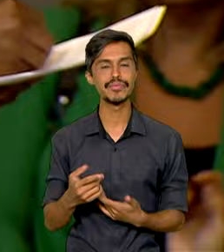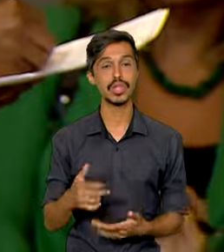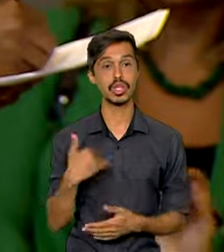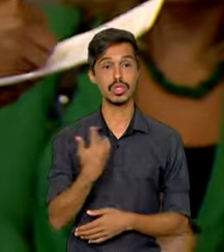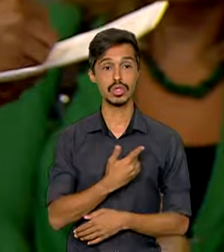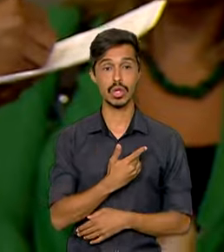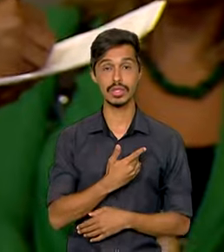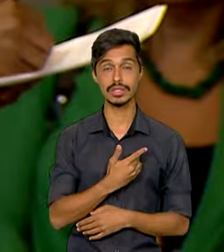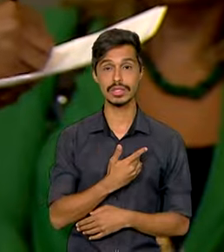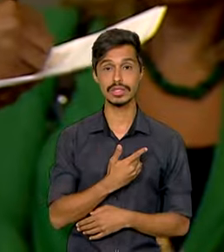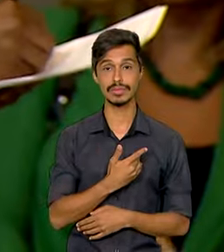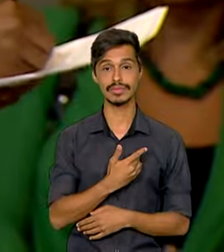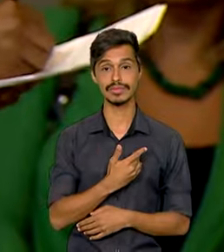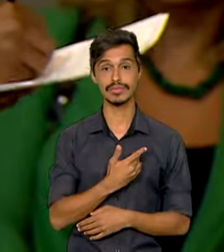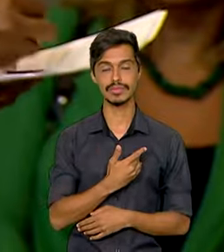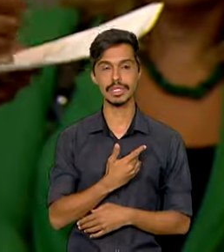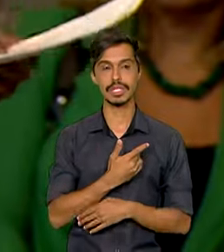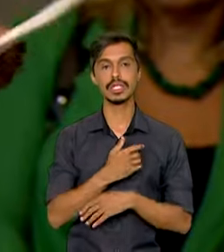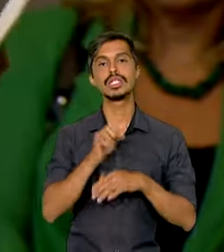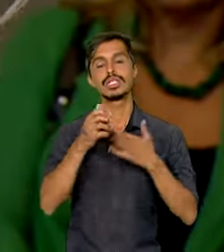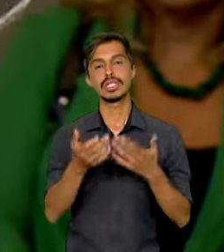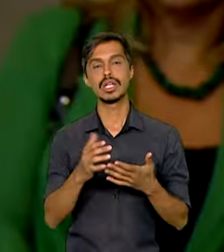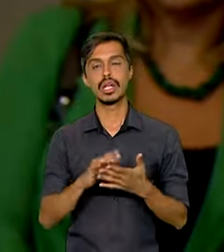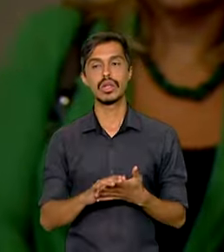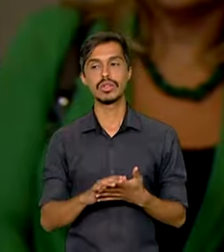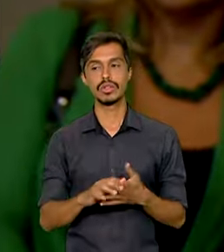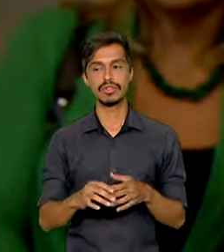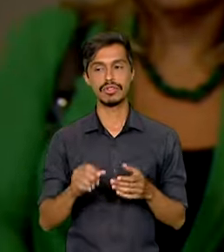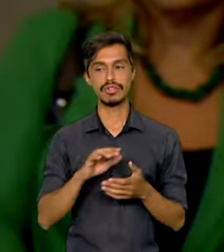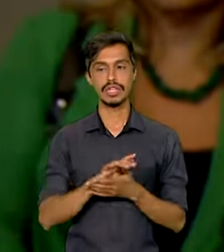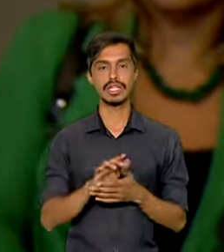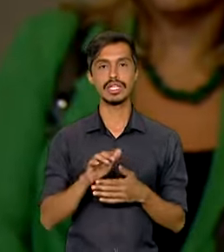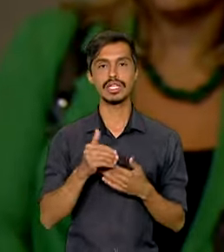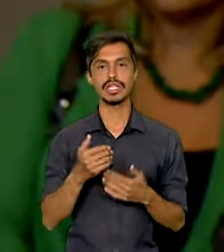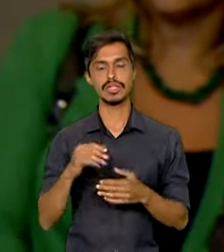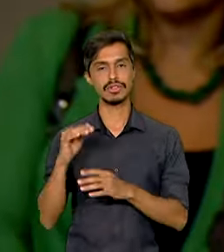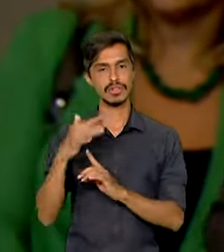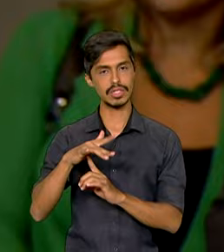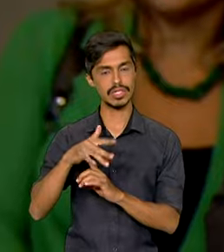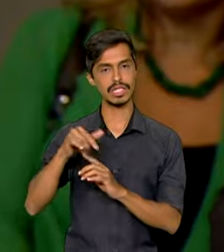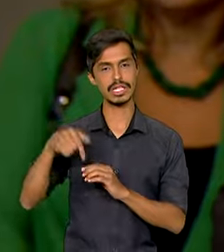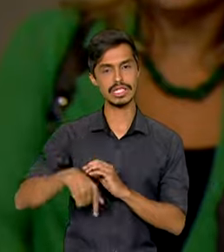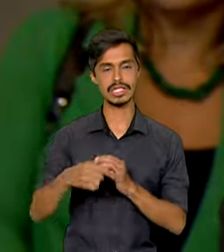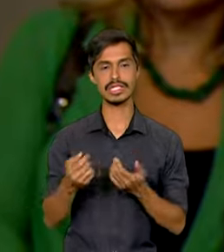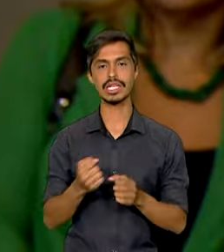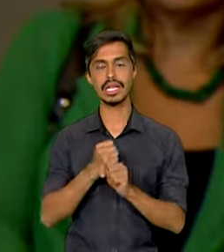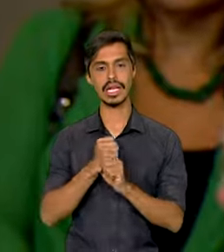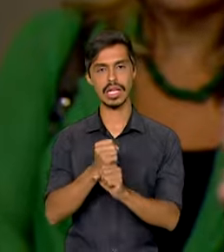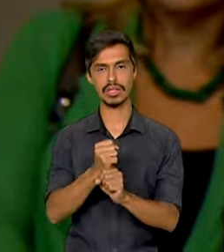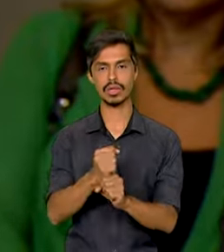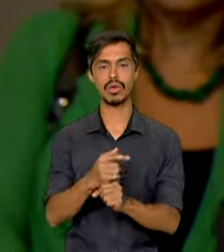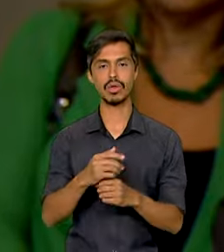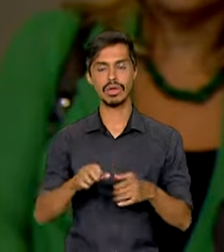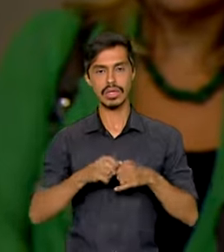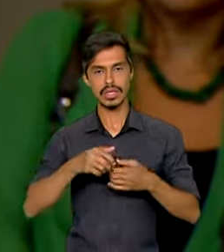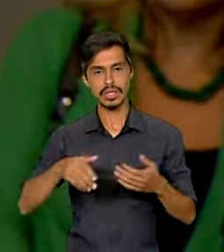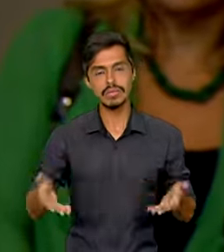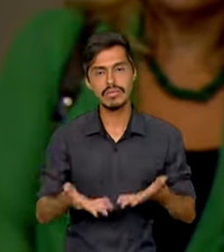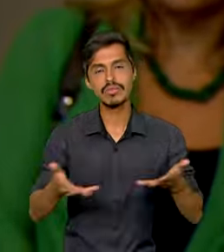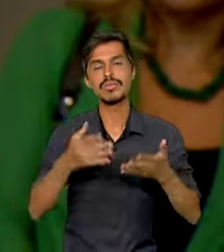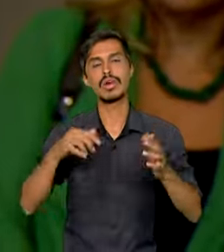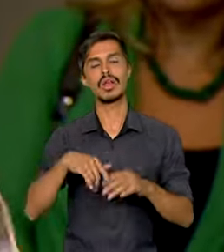lançamos, em fevereiro deste ano, o Movimento Nacional pela Vacinação, na mesma